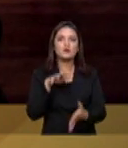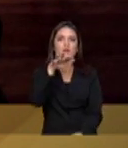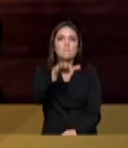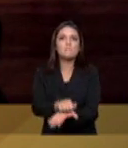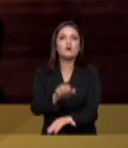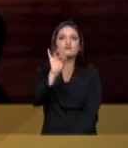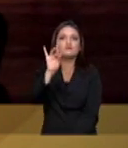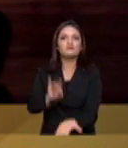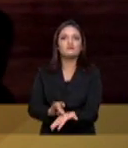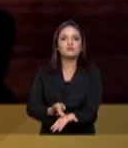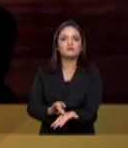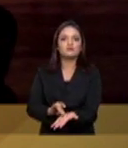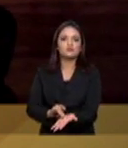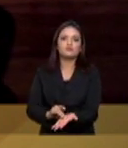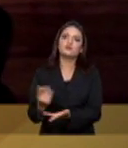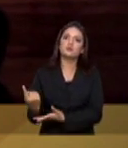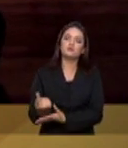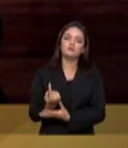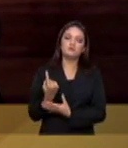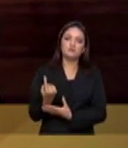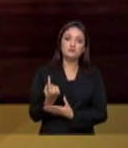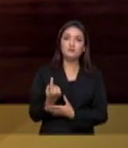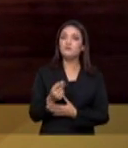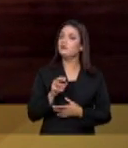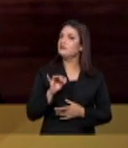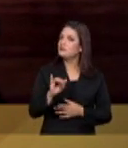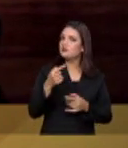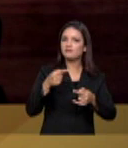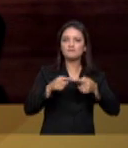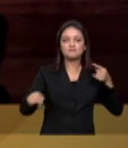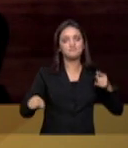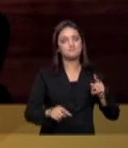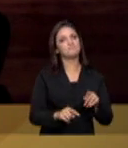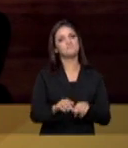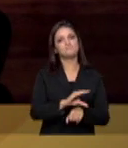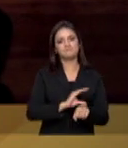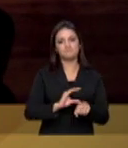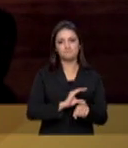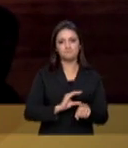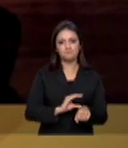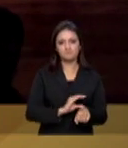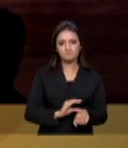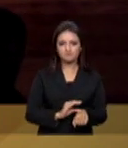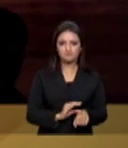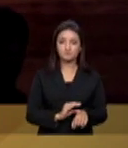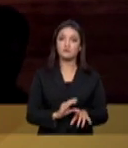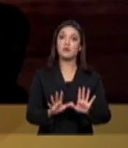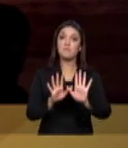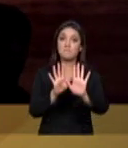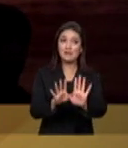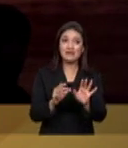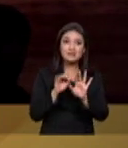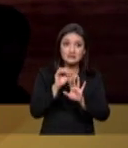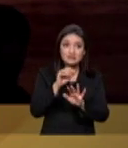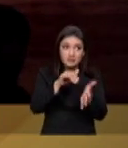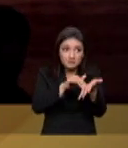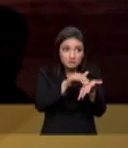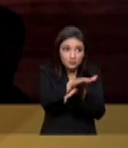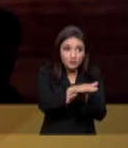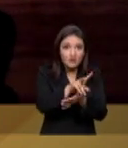e Susie fora das hipóteses funcionais assegurado um retorno tão logo